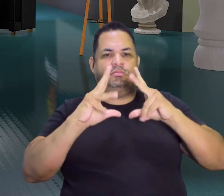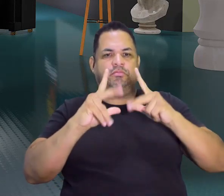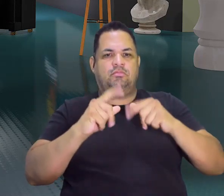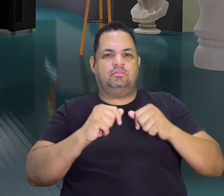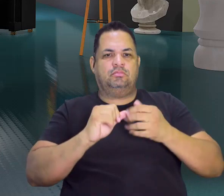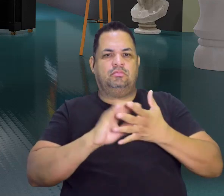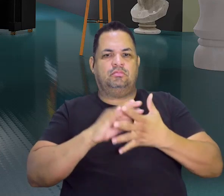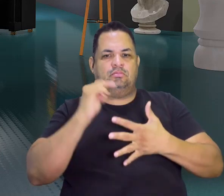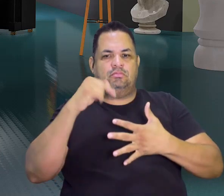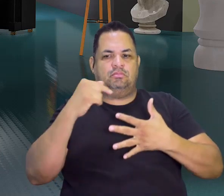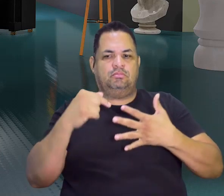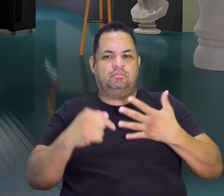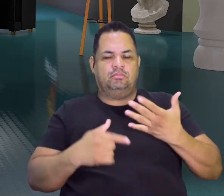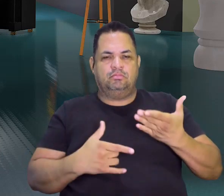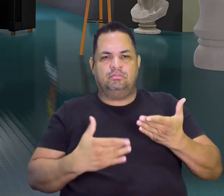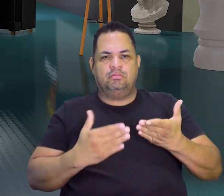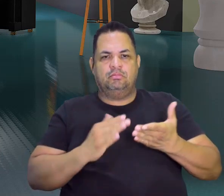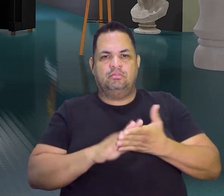os itens